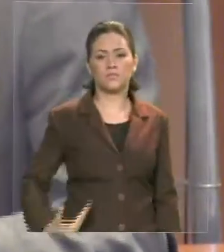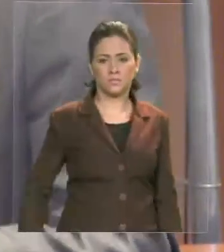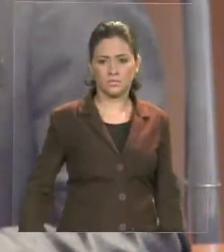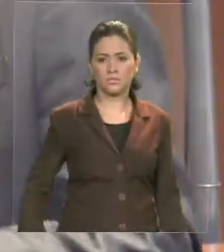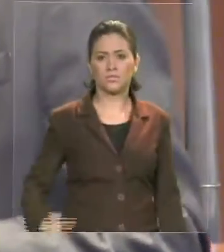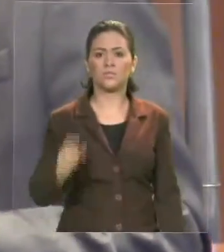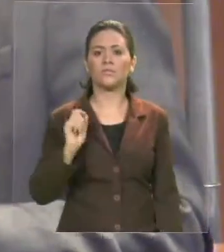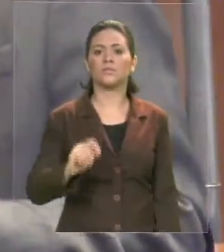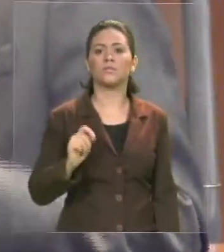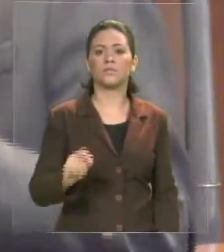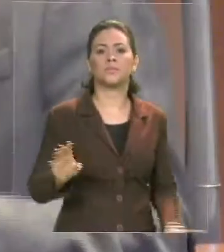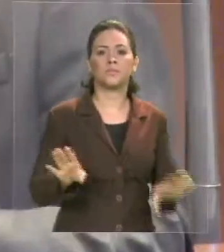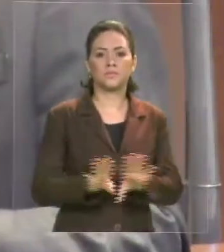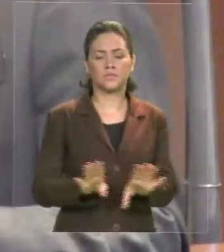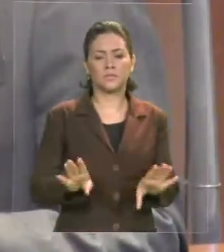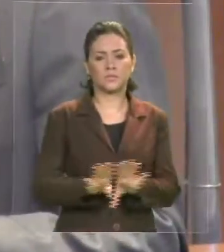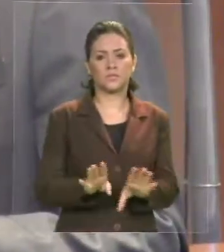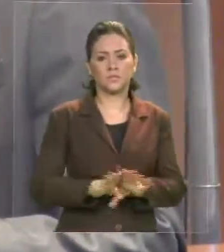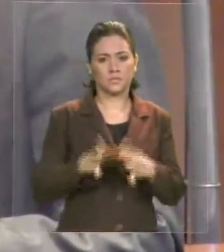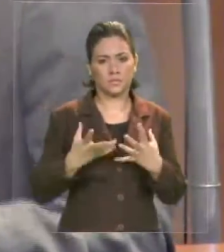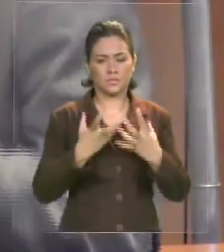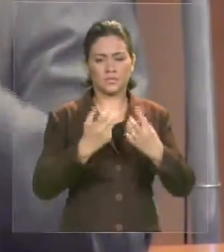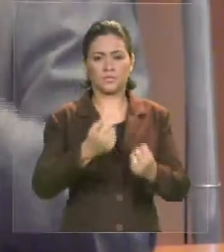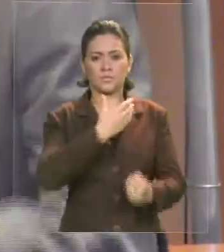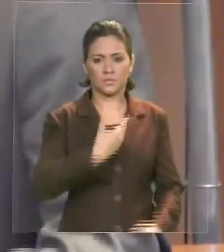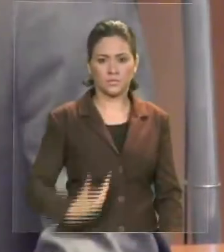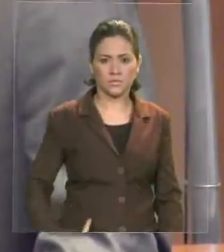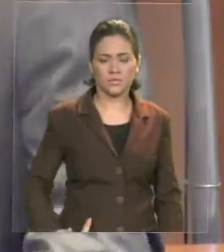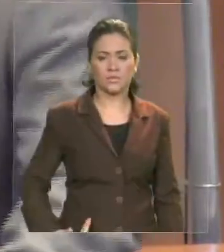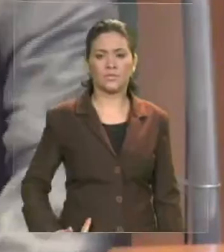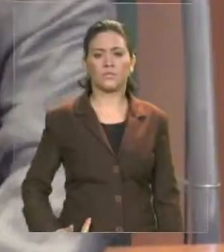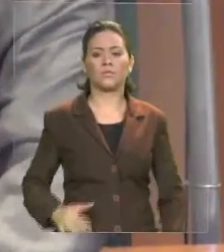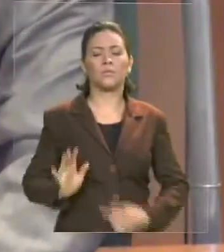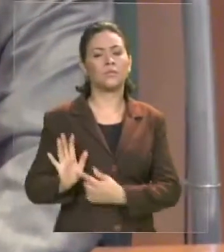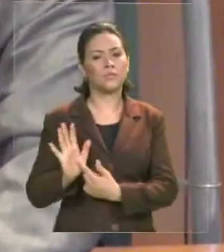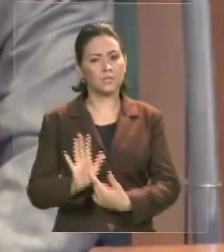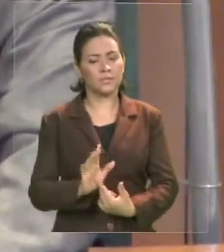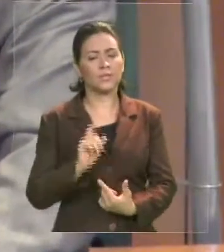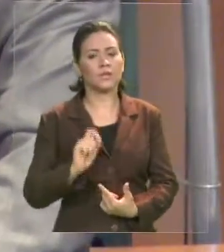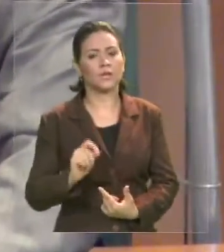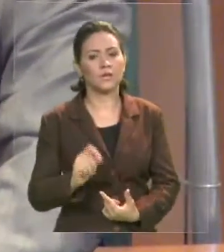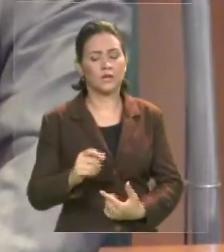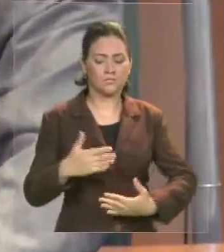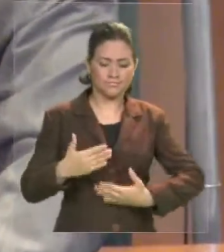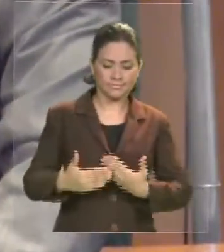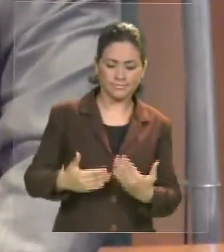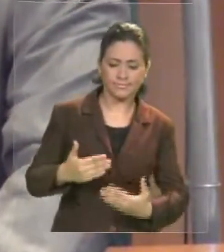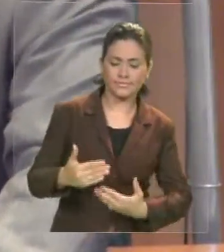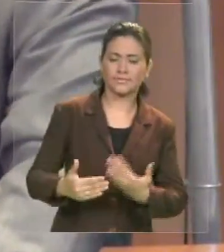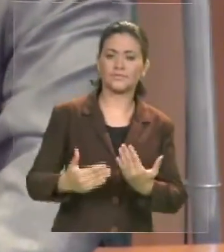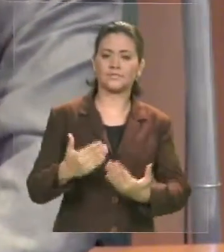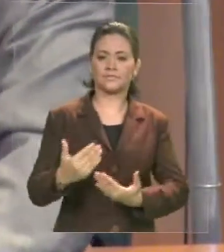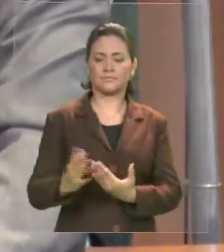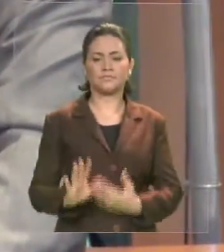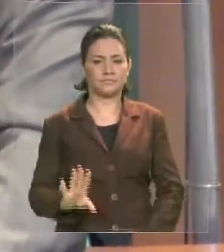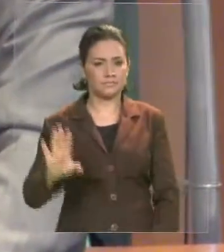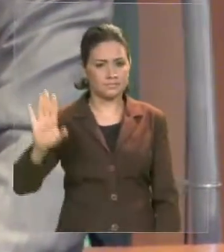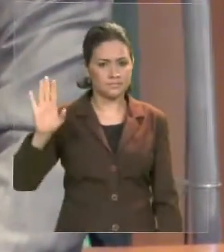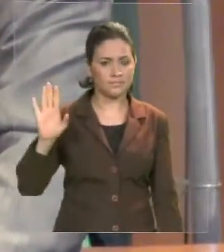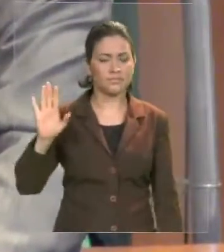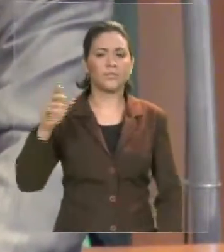que, ao mesmo tempo, essa aprovação do governo se reflete no desempenho do próprio candidato